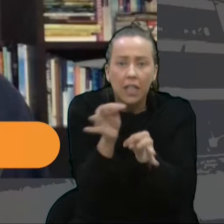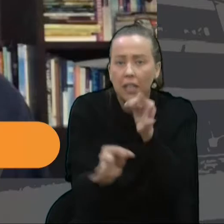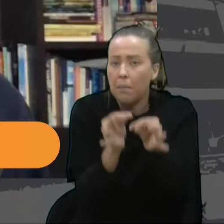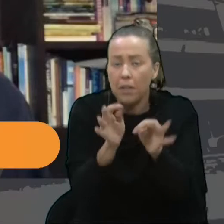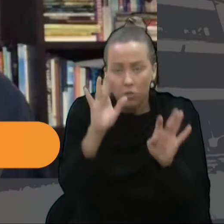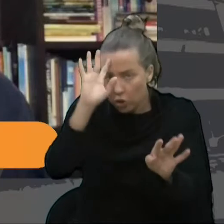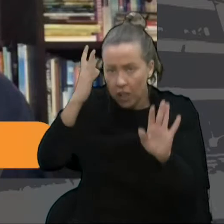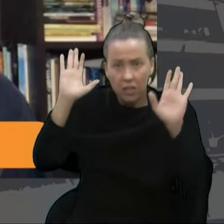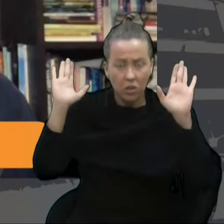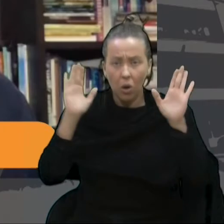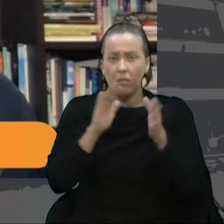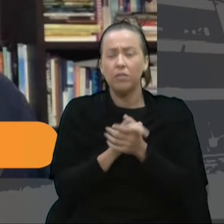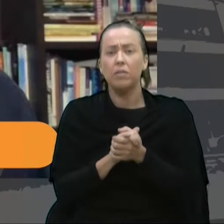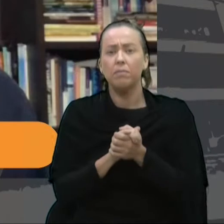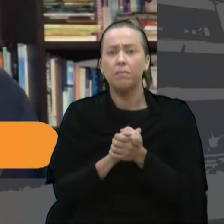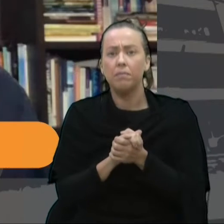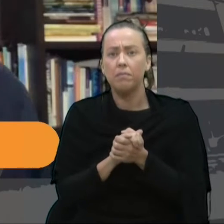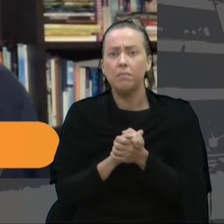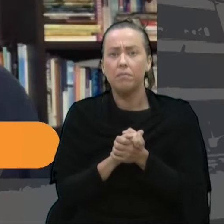né?